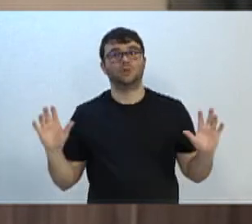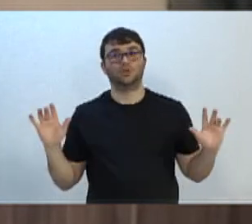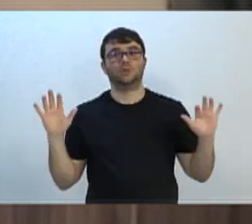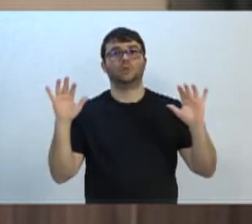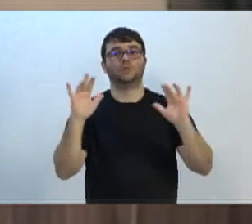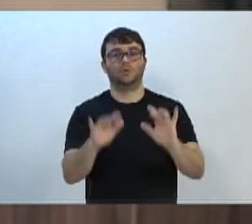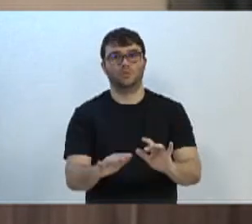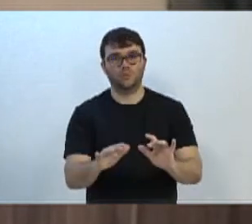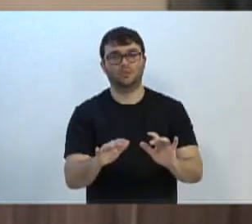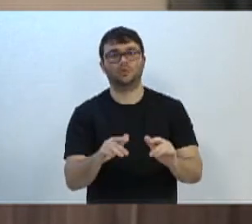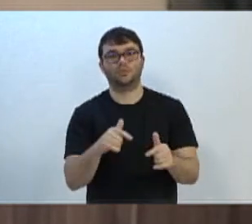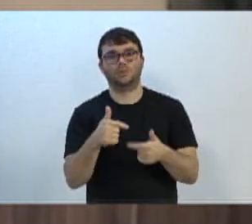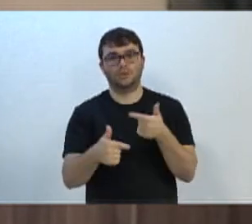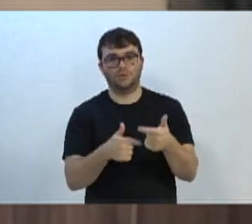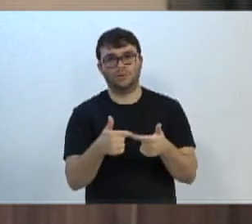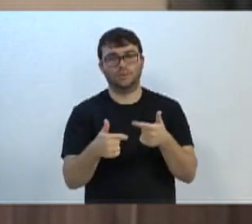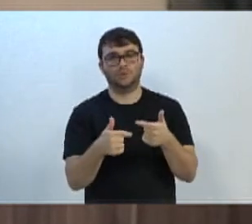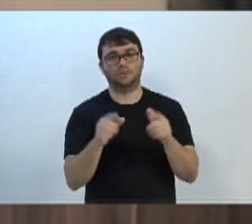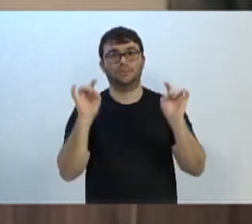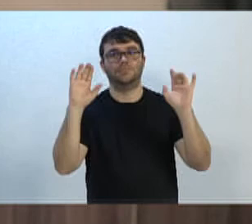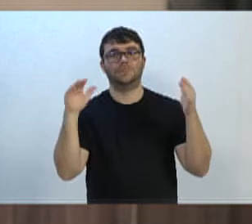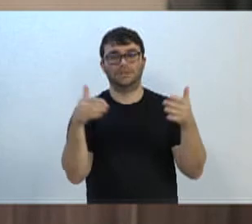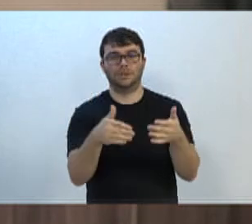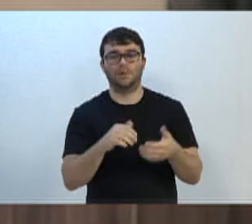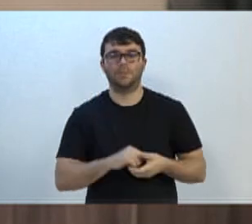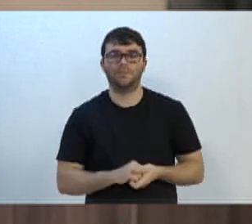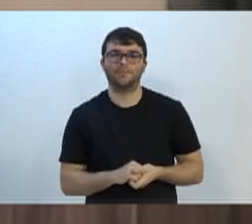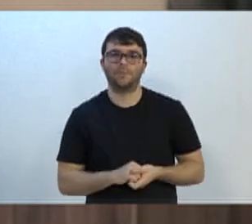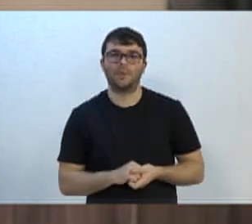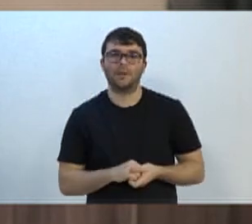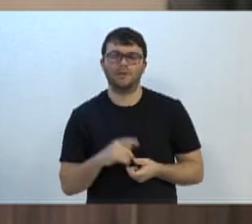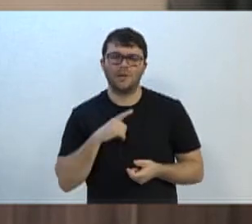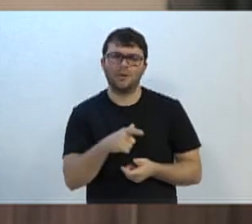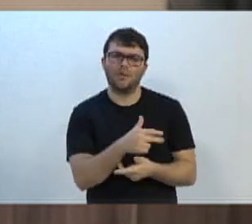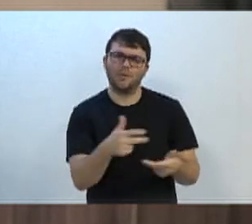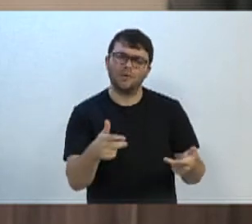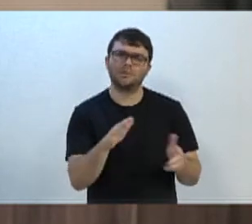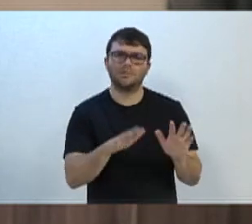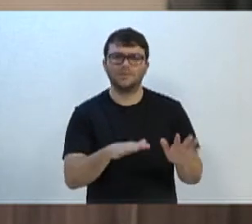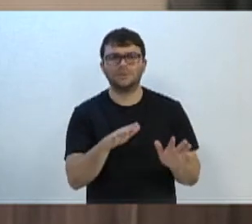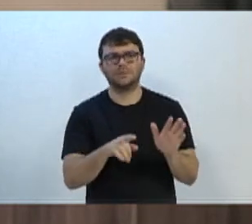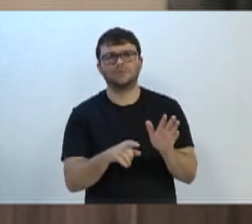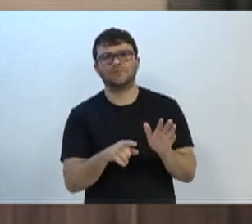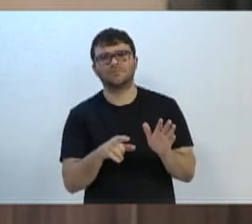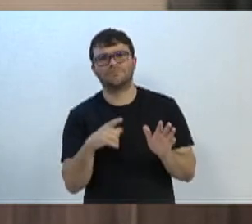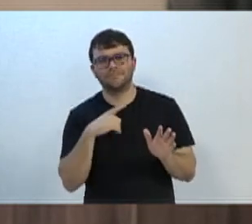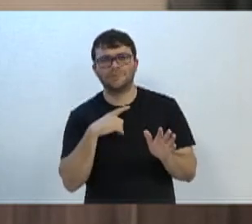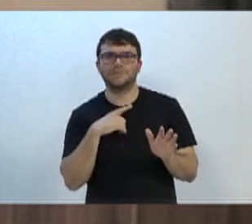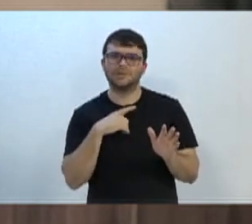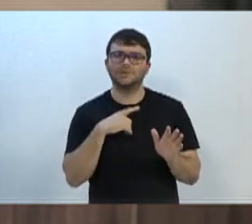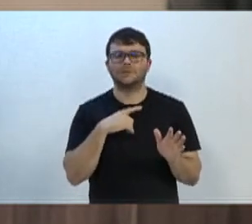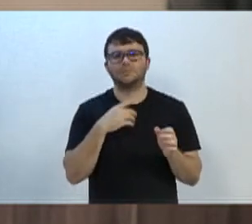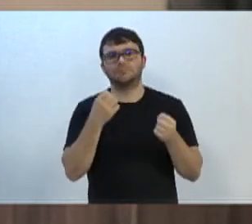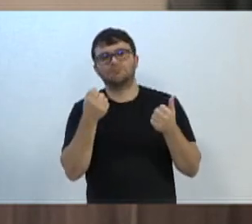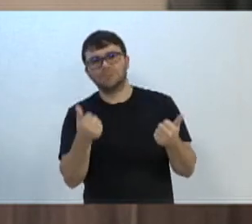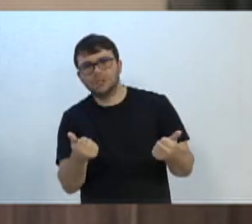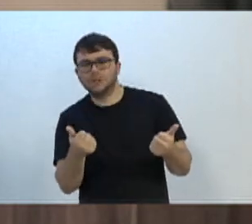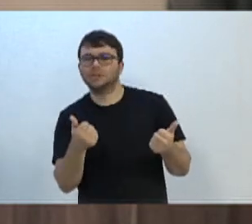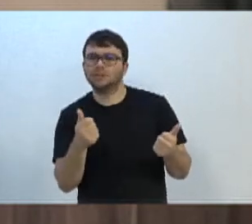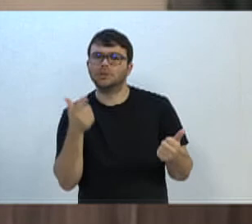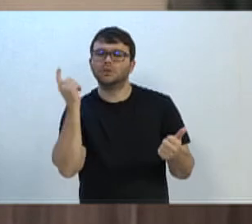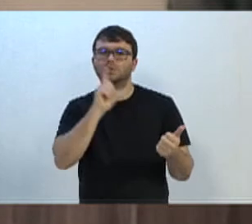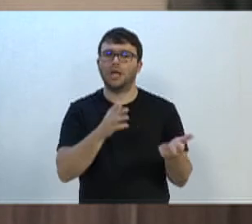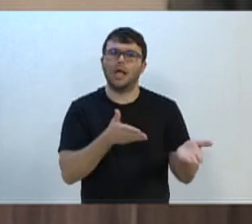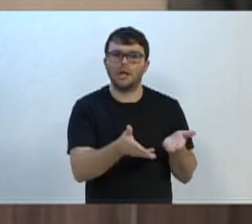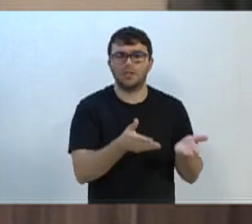serviços especializados é um serviço que apesar de algumas questionamentos aqui a colar Tem ido razoavelmente bem e atende melhor